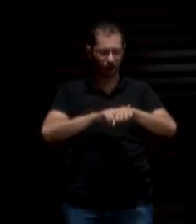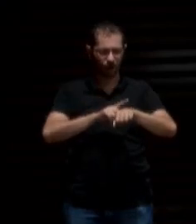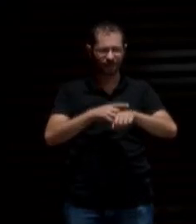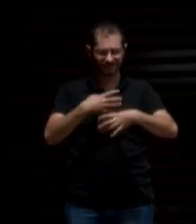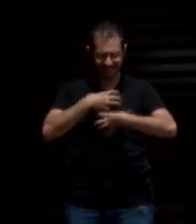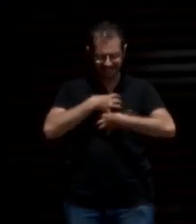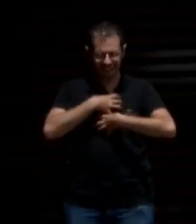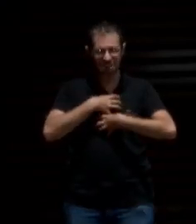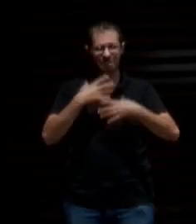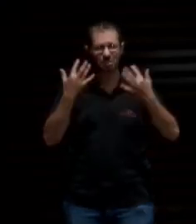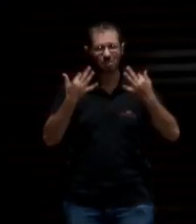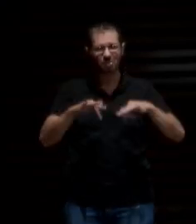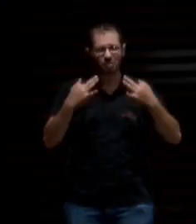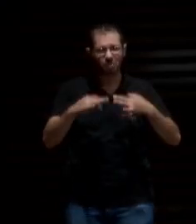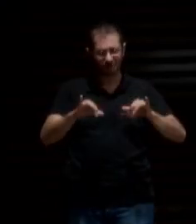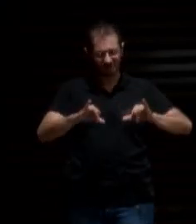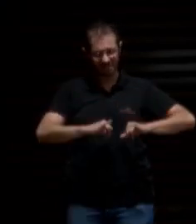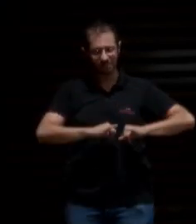experimenta o maior carinho do Espírito.